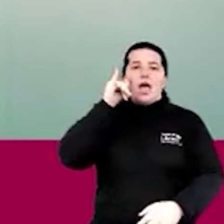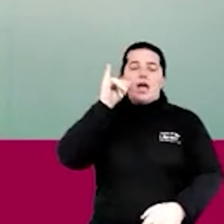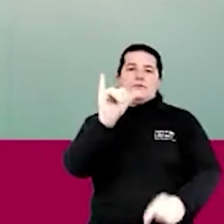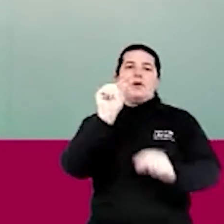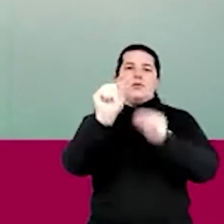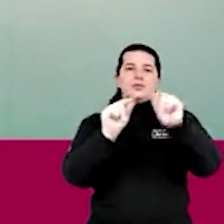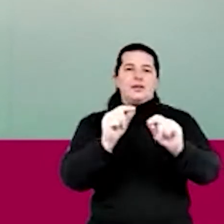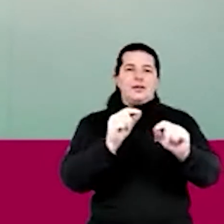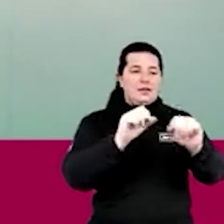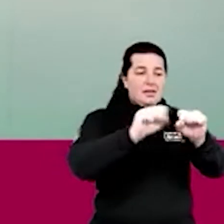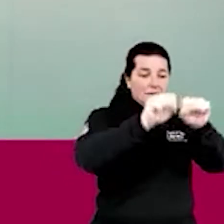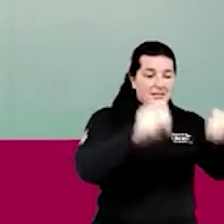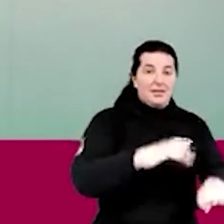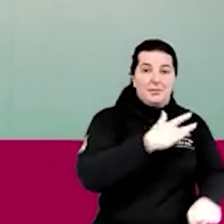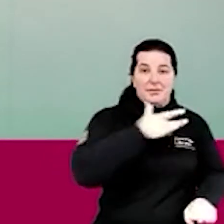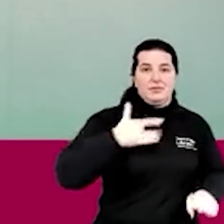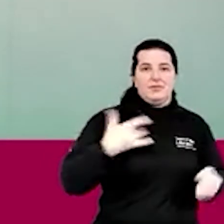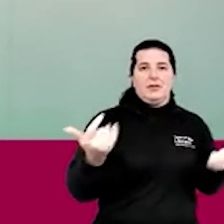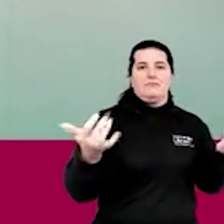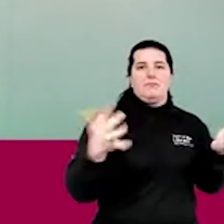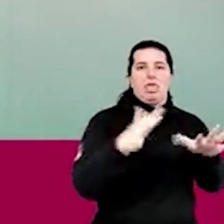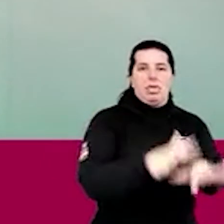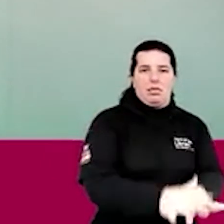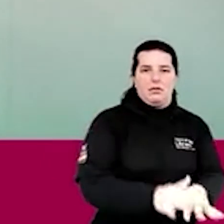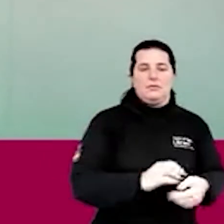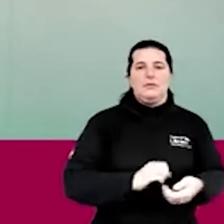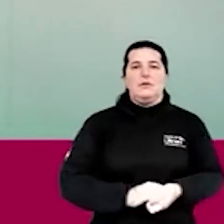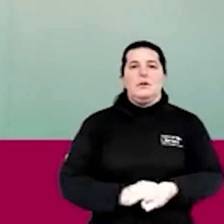sistema. Hoje, desses